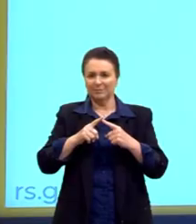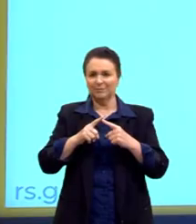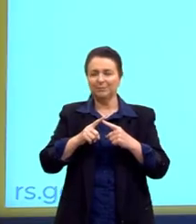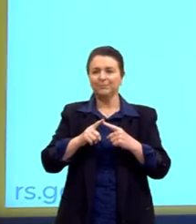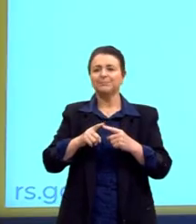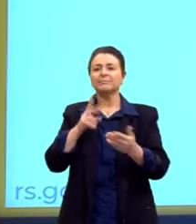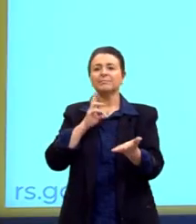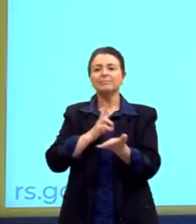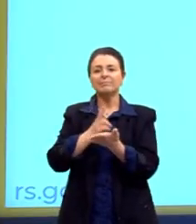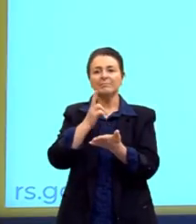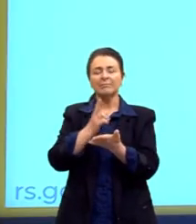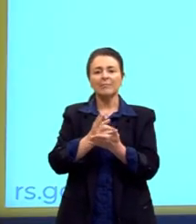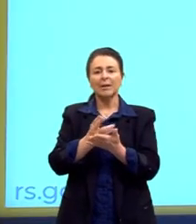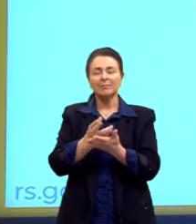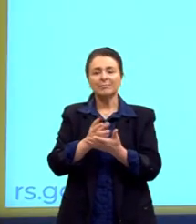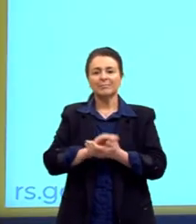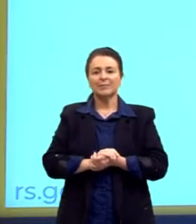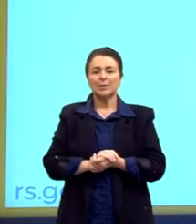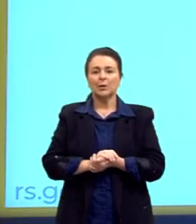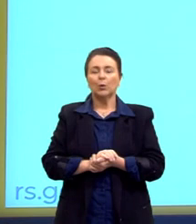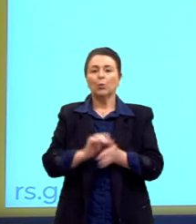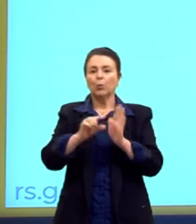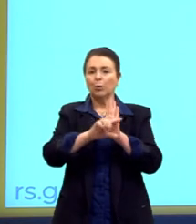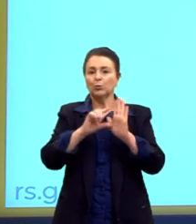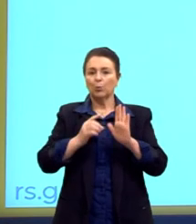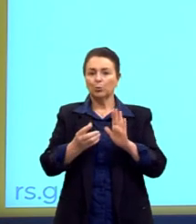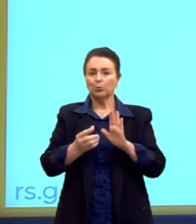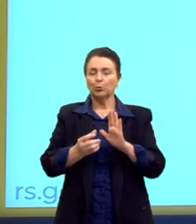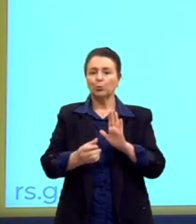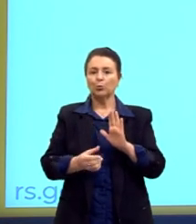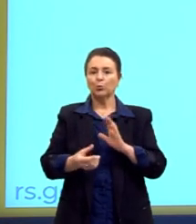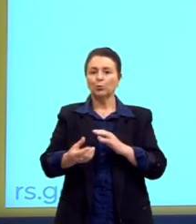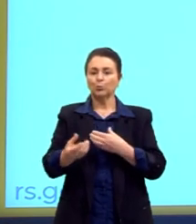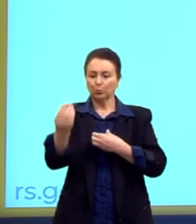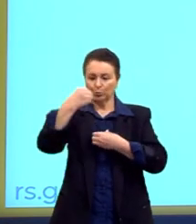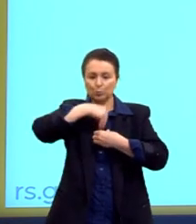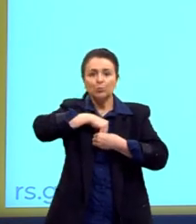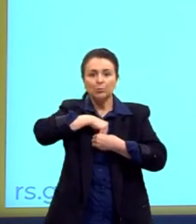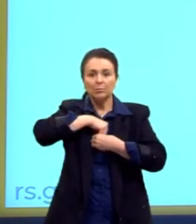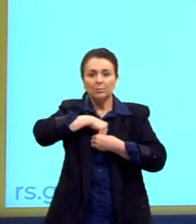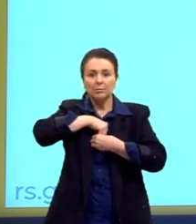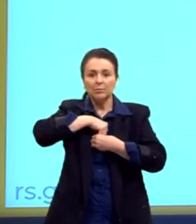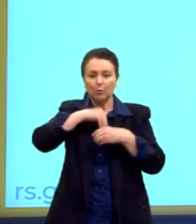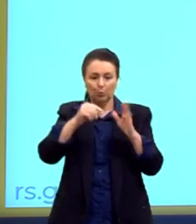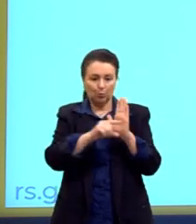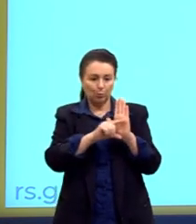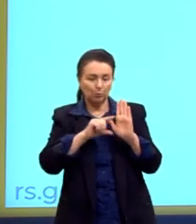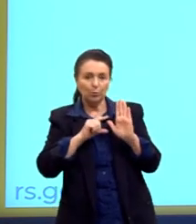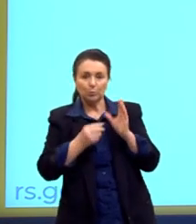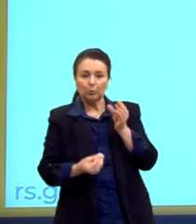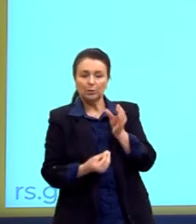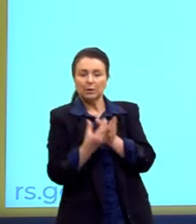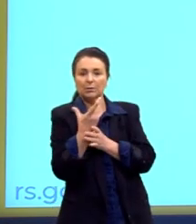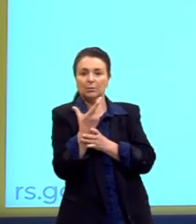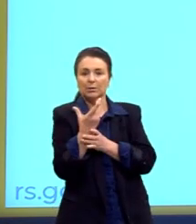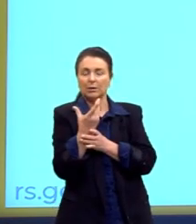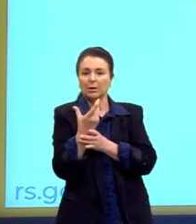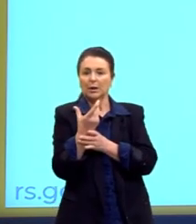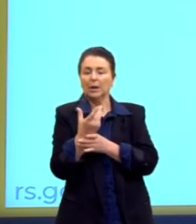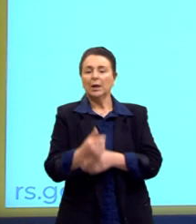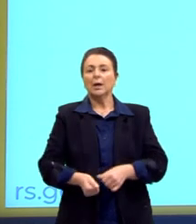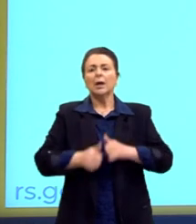sempre olha só é o autor o sujeito o autor ele é ele ele fala da sua